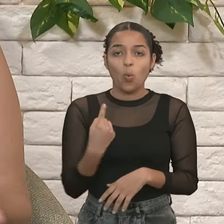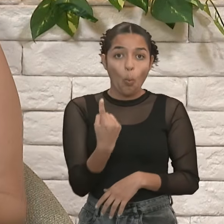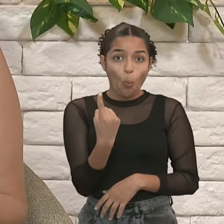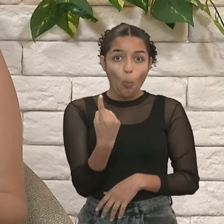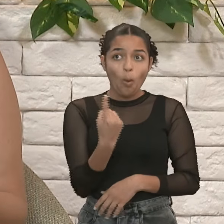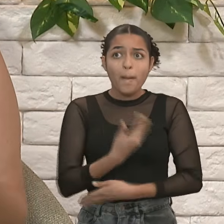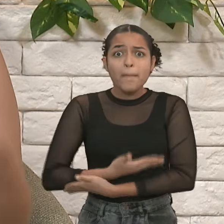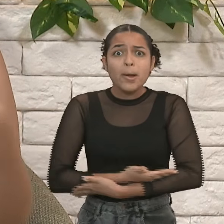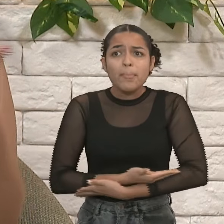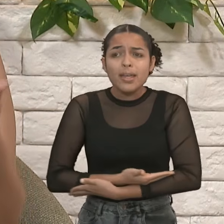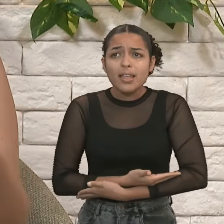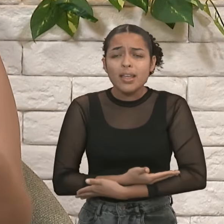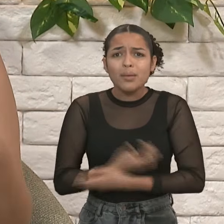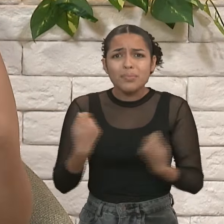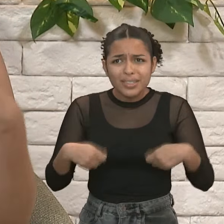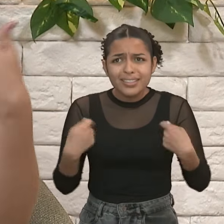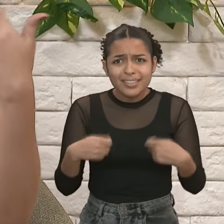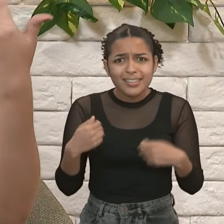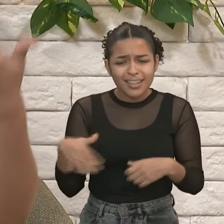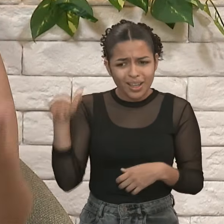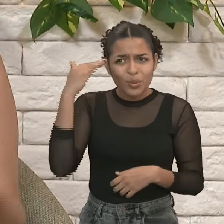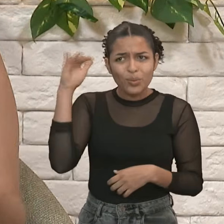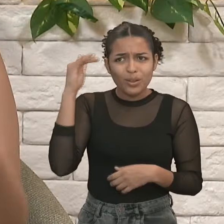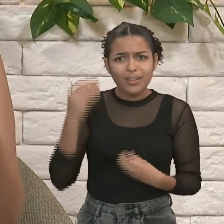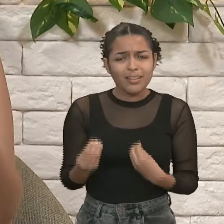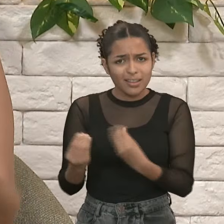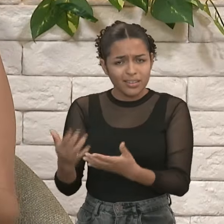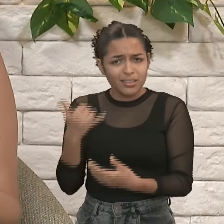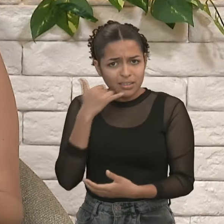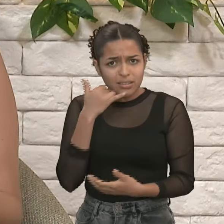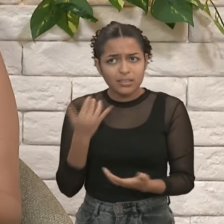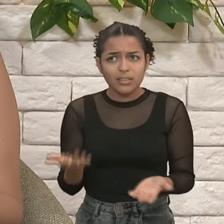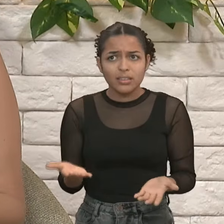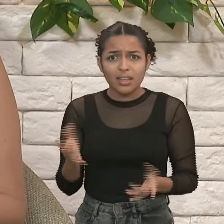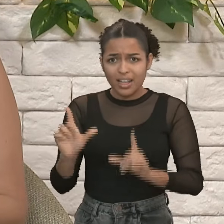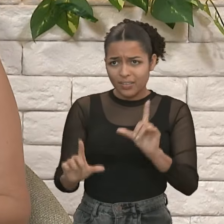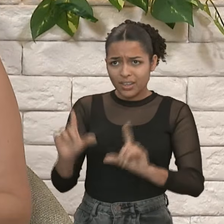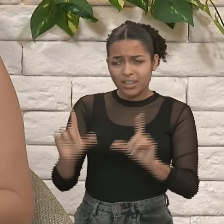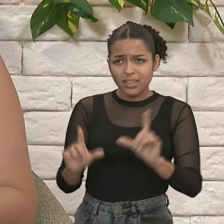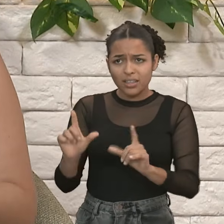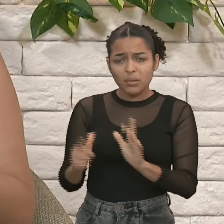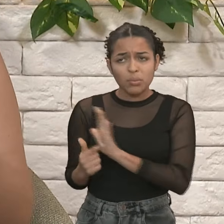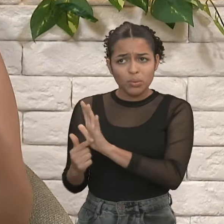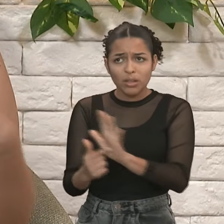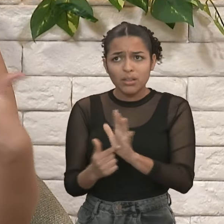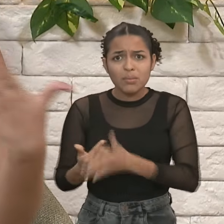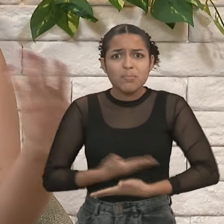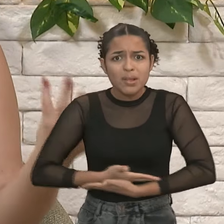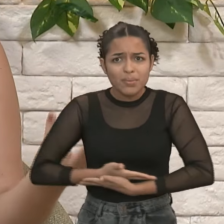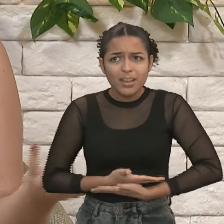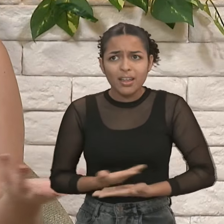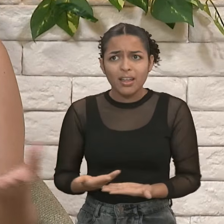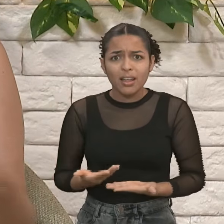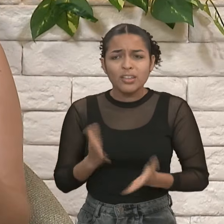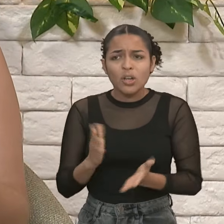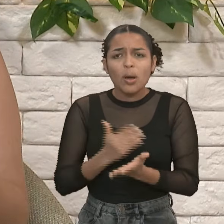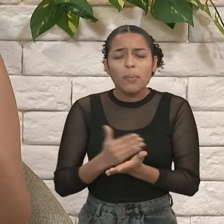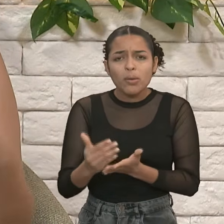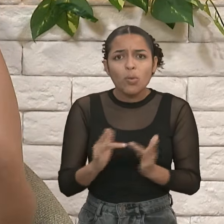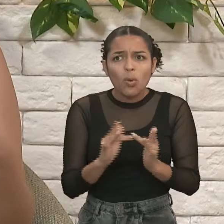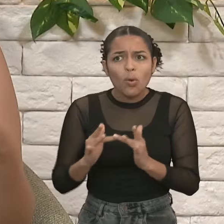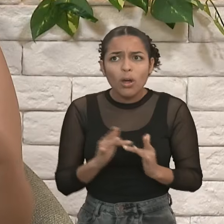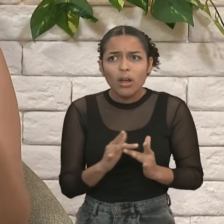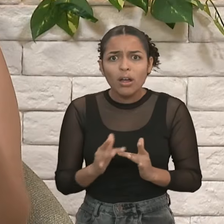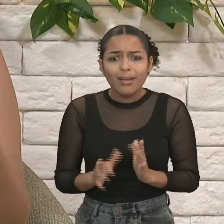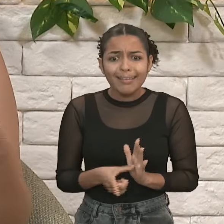que apresente esse celular ou a TV para essa criança, para esse bebê. Então, quanto mais cedo esse uso ocorre,